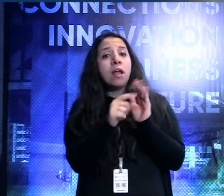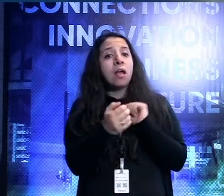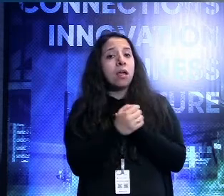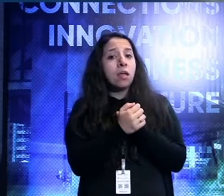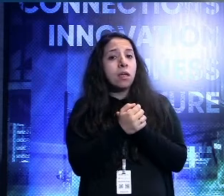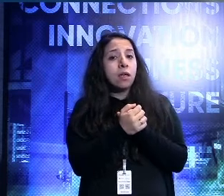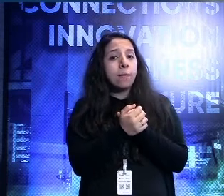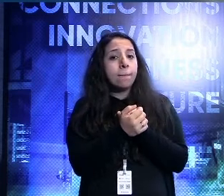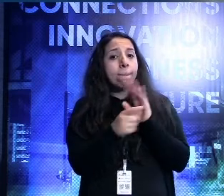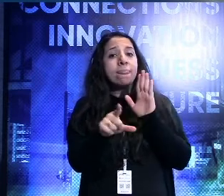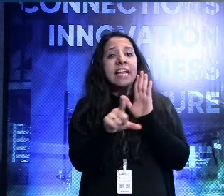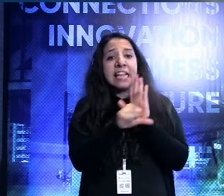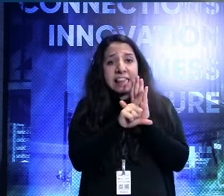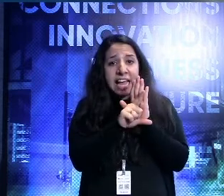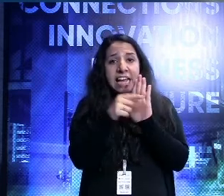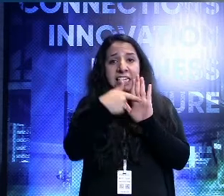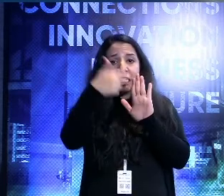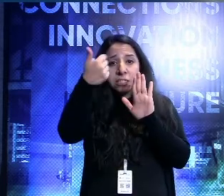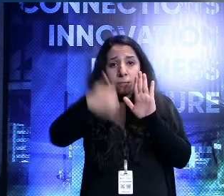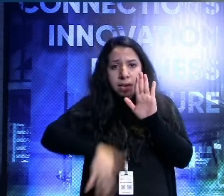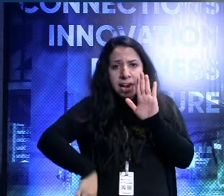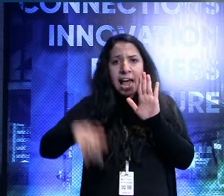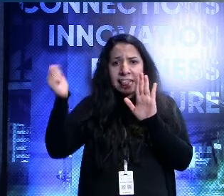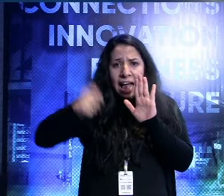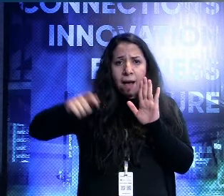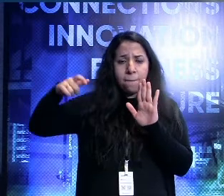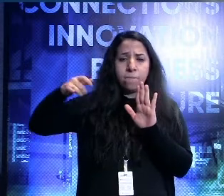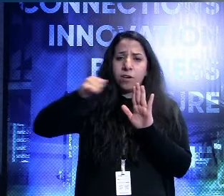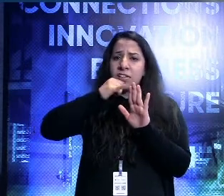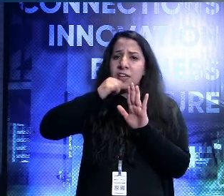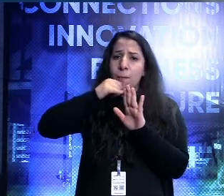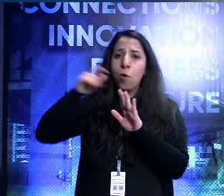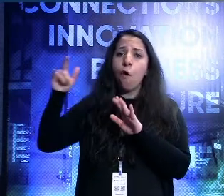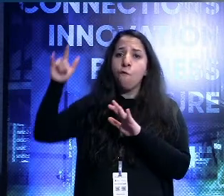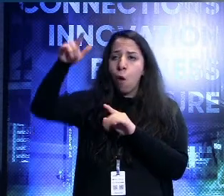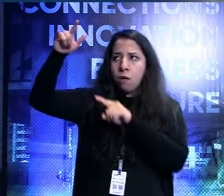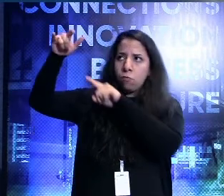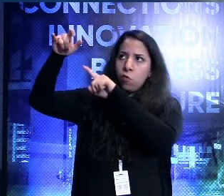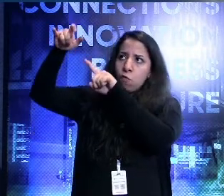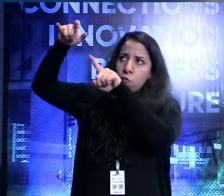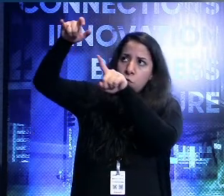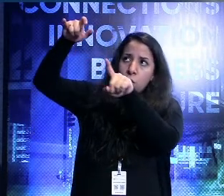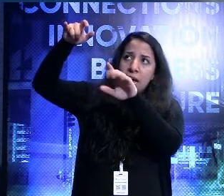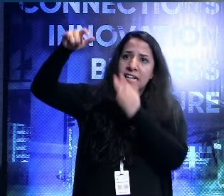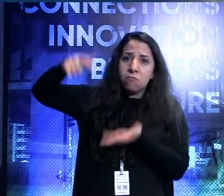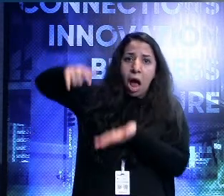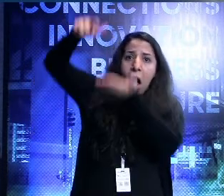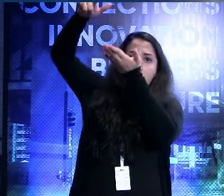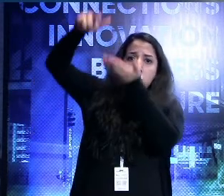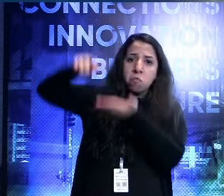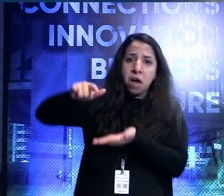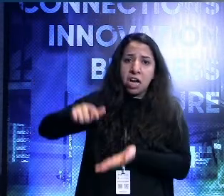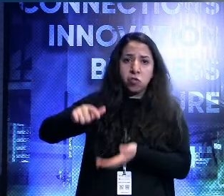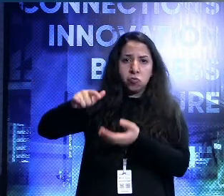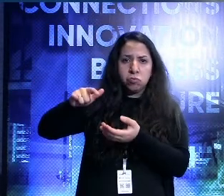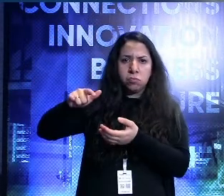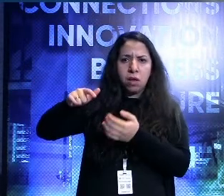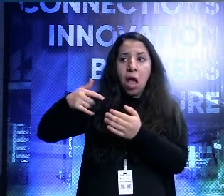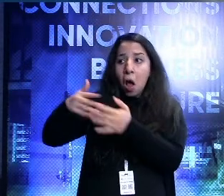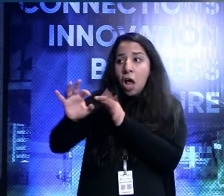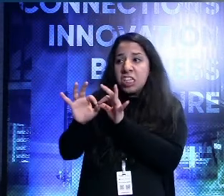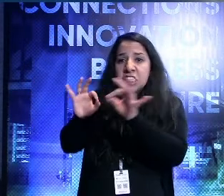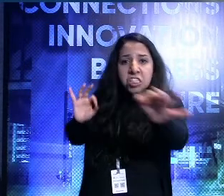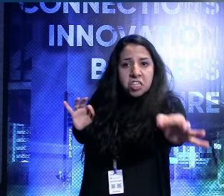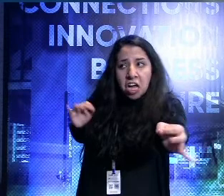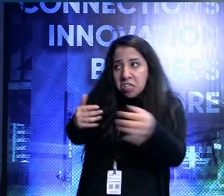altura, eu posso voar por qualquer caminho, eu vou começar a ter vias aéreas dentro de cidade, como tem para avião, né, vou ter essas